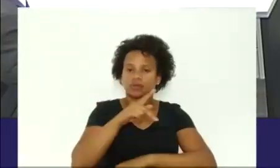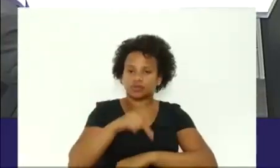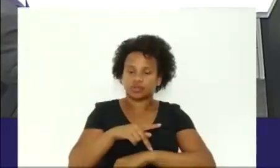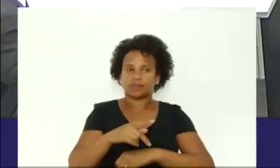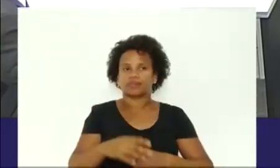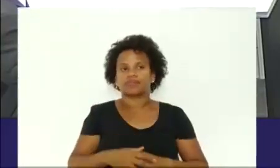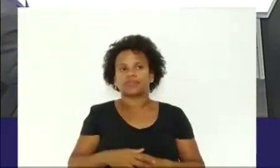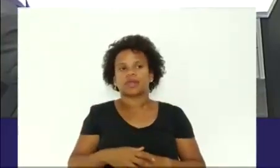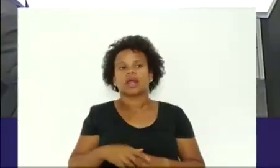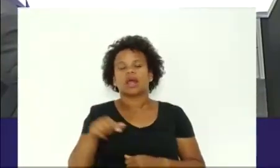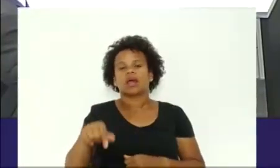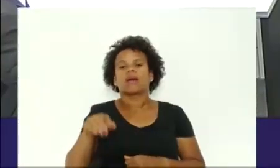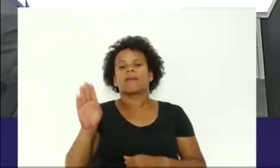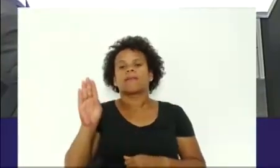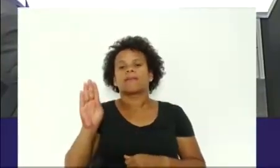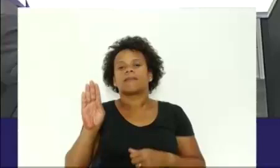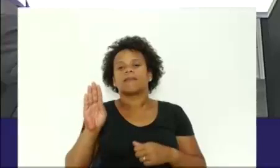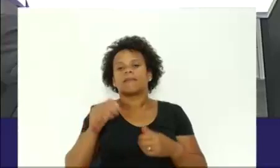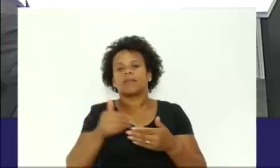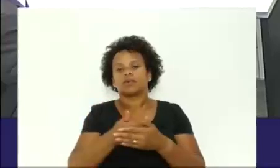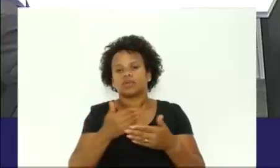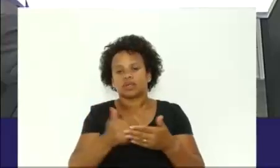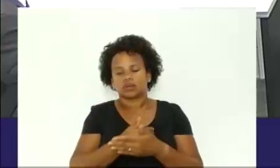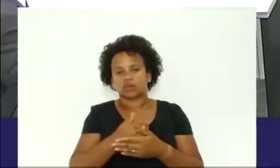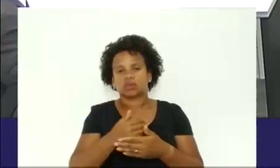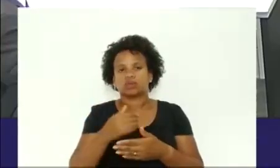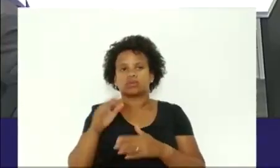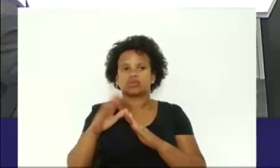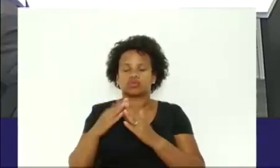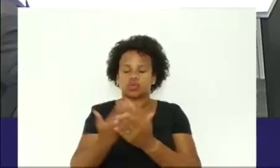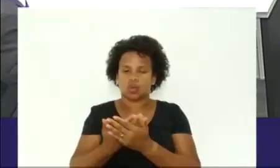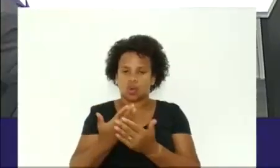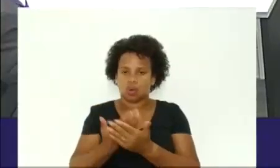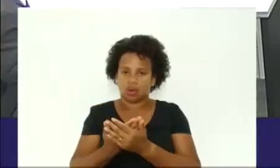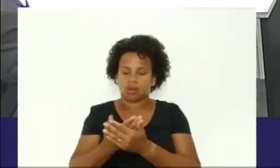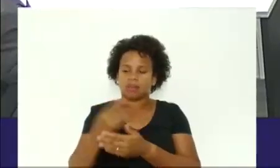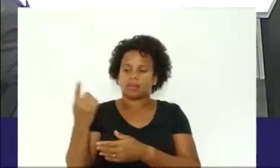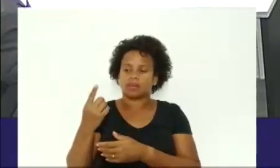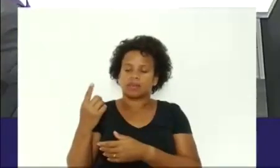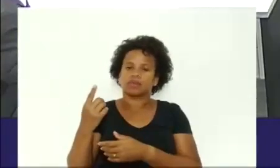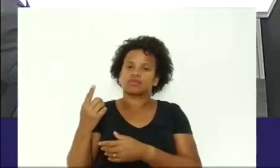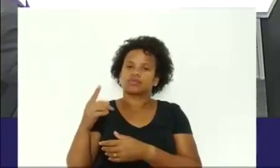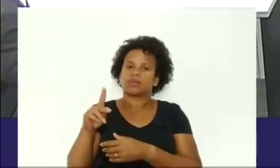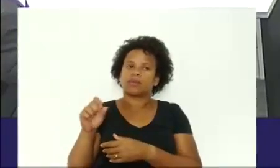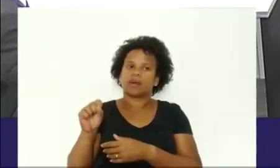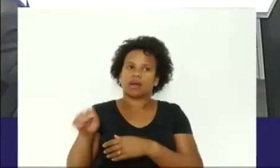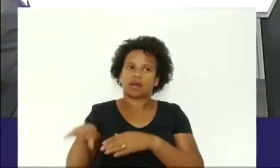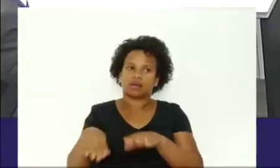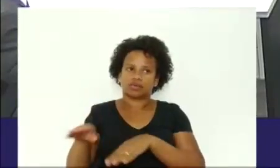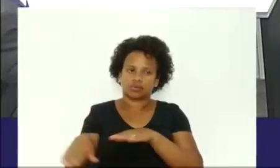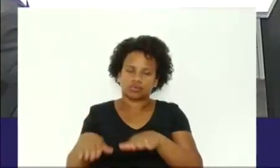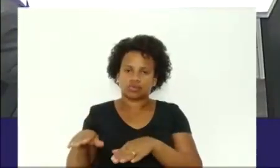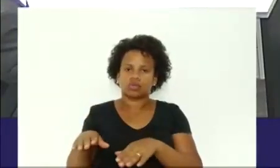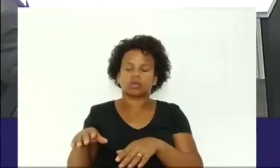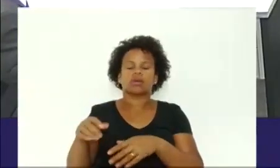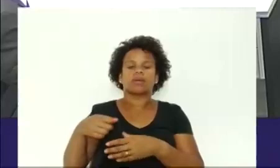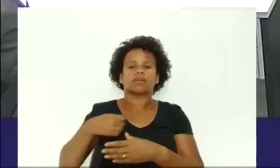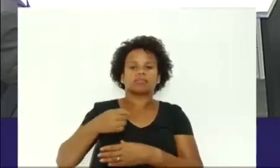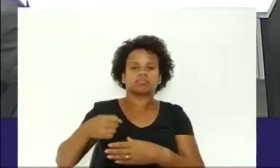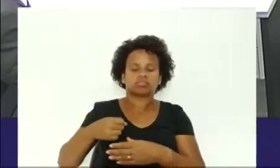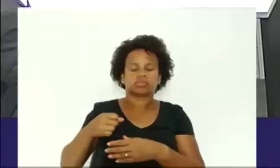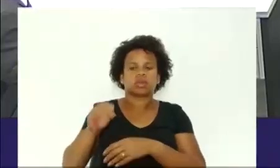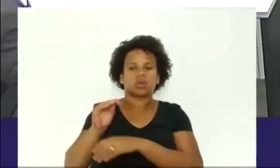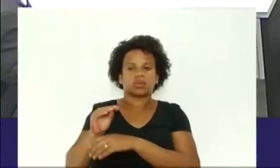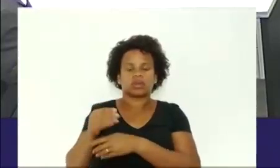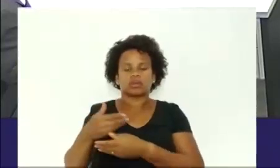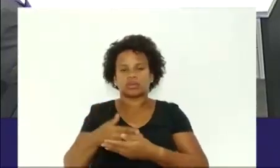Em Botucatu, passou pela escola Primeiros Passos como berçarista e cozinheira, no Instituto Ruac como professora, na creche